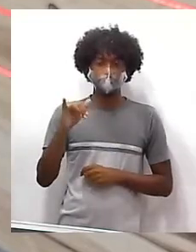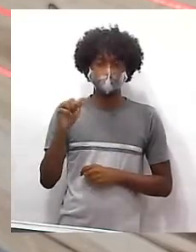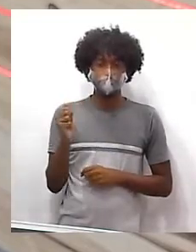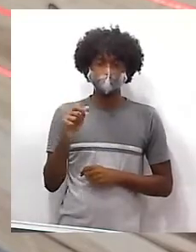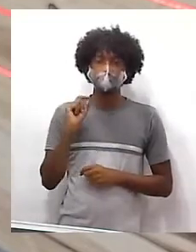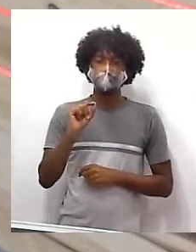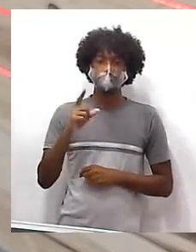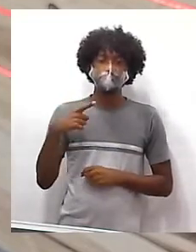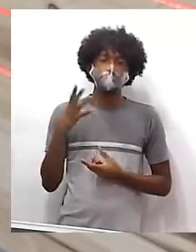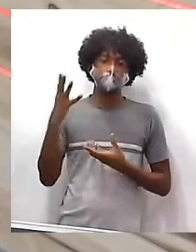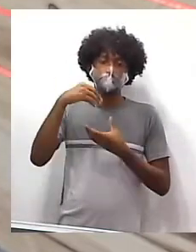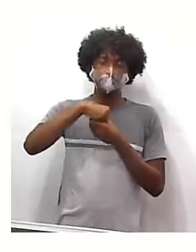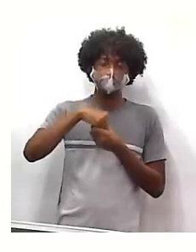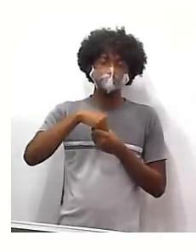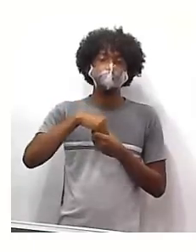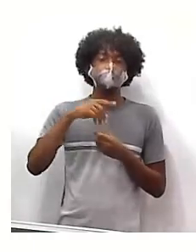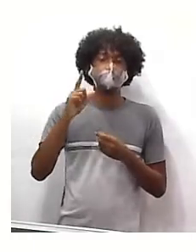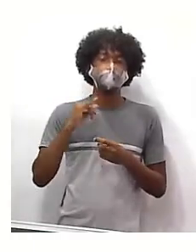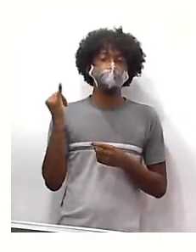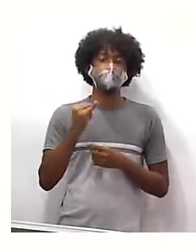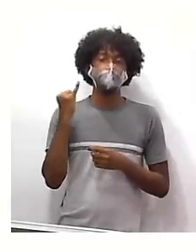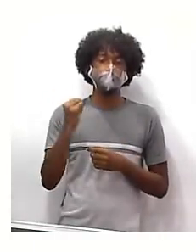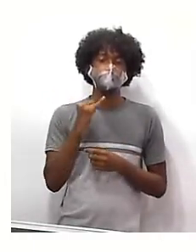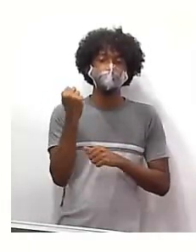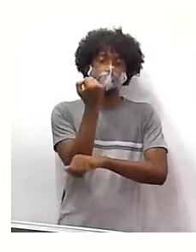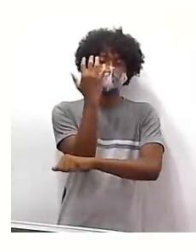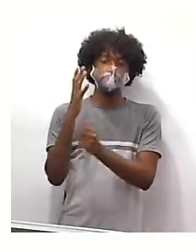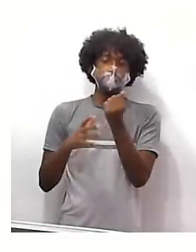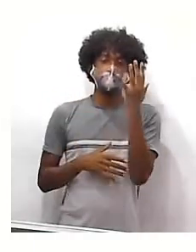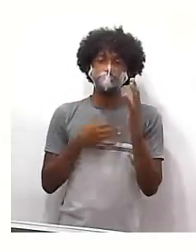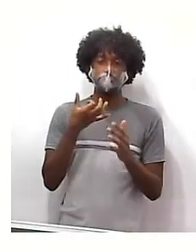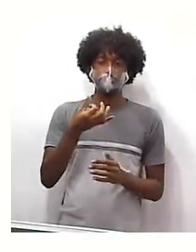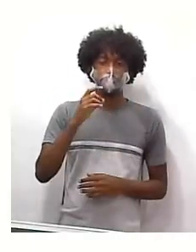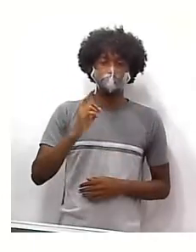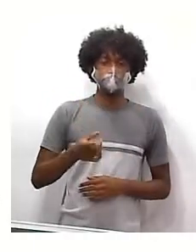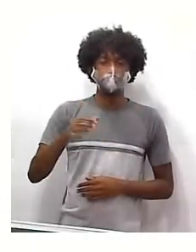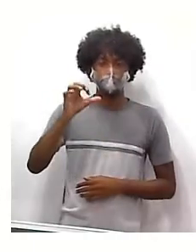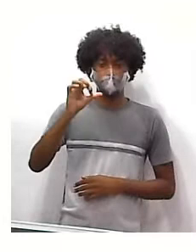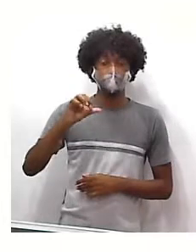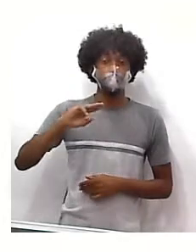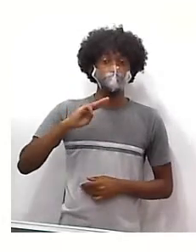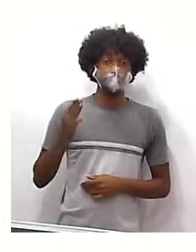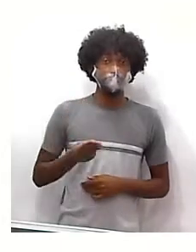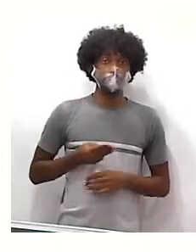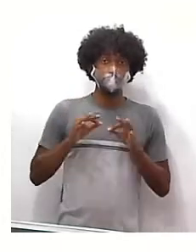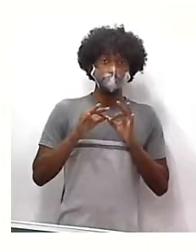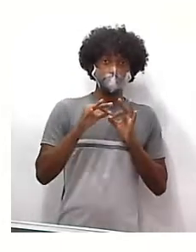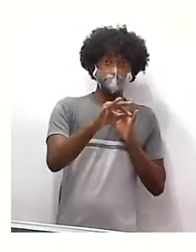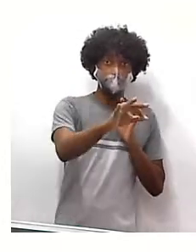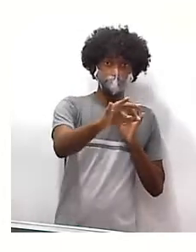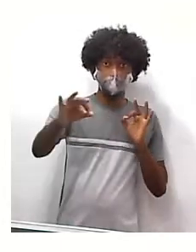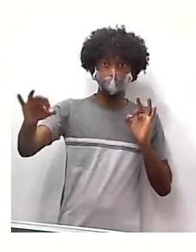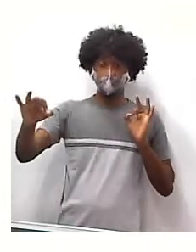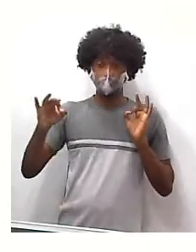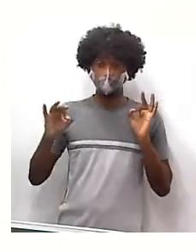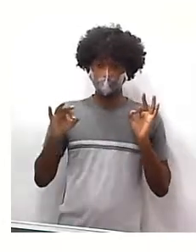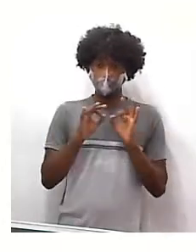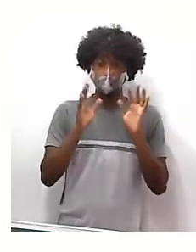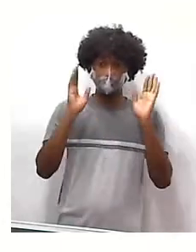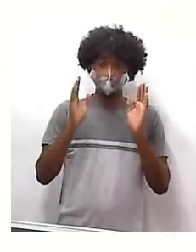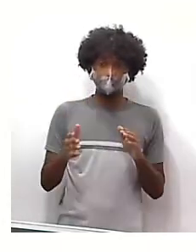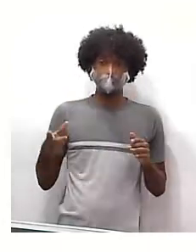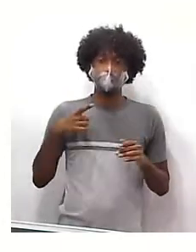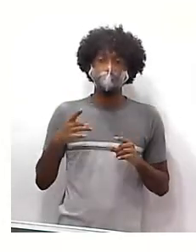importante bioma do território que ele corresponde a 6,9 milhões de quilômetros quadrados. E aí ele, por a sua